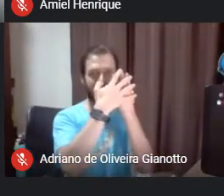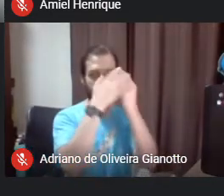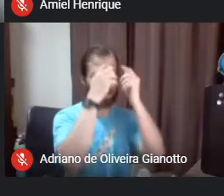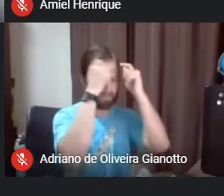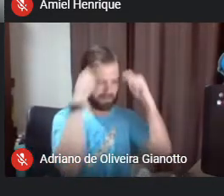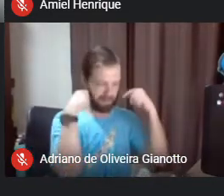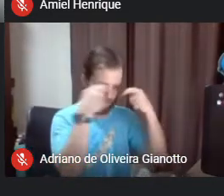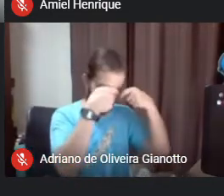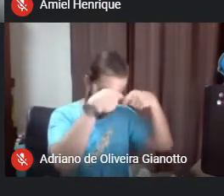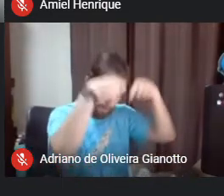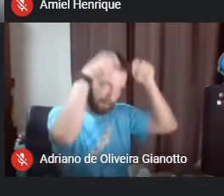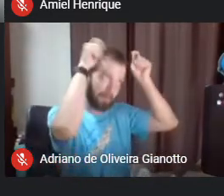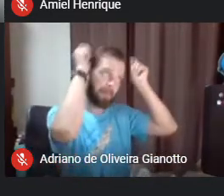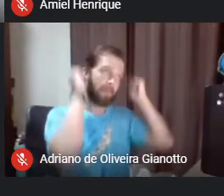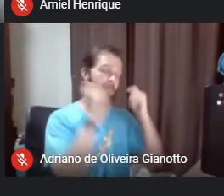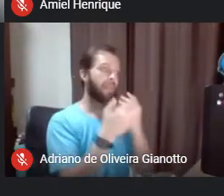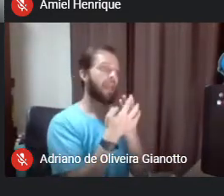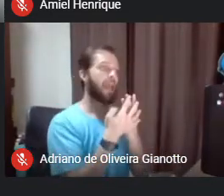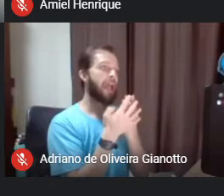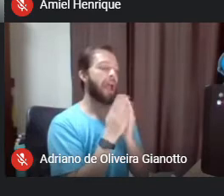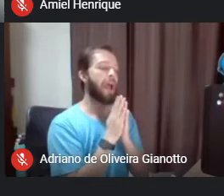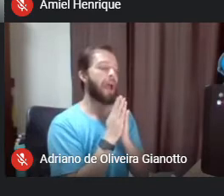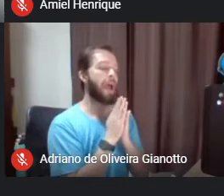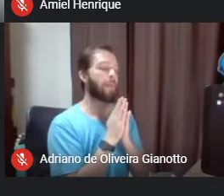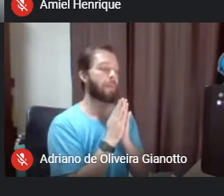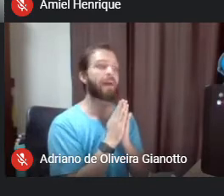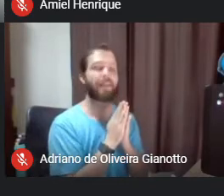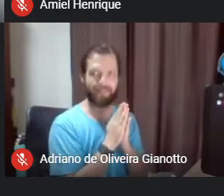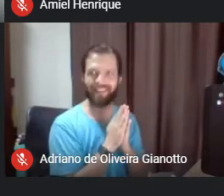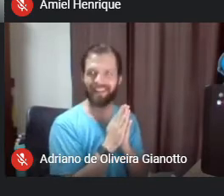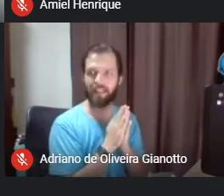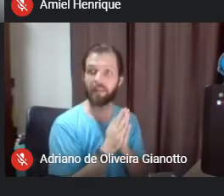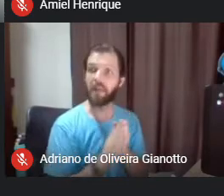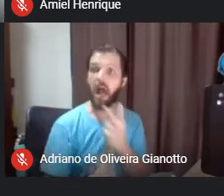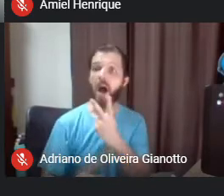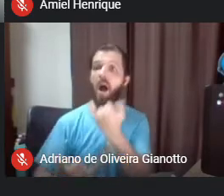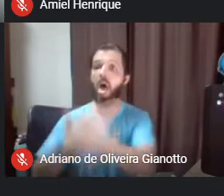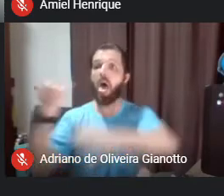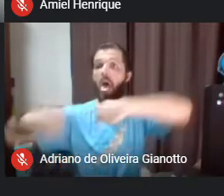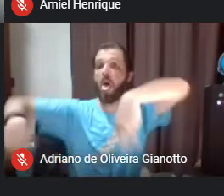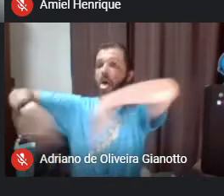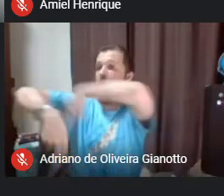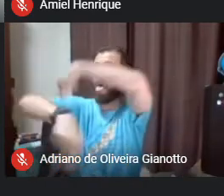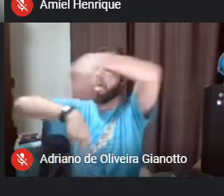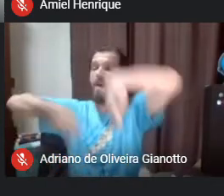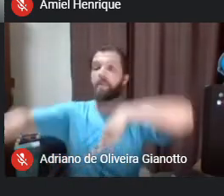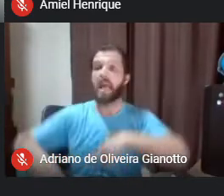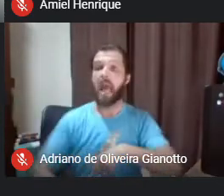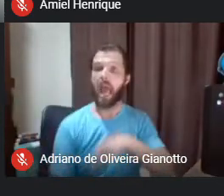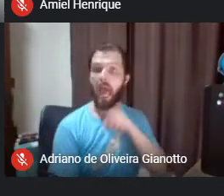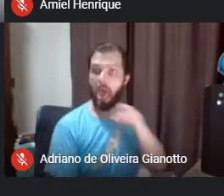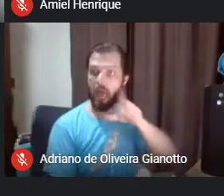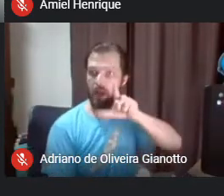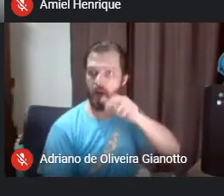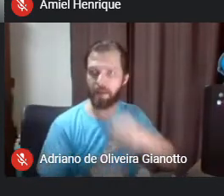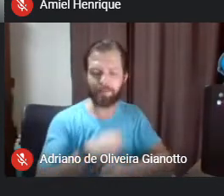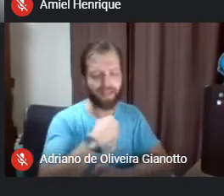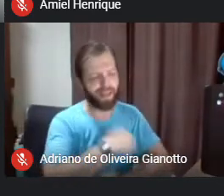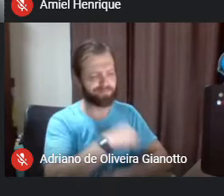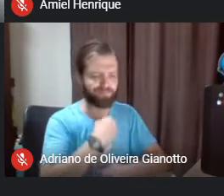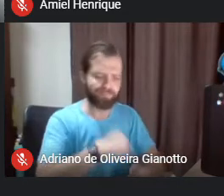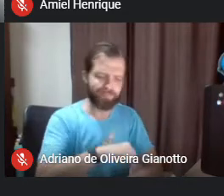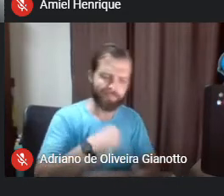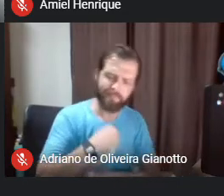fazia suas orações, próximo ao confessionário ali retirava a sua túnica e as